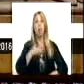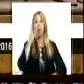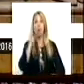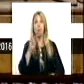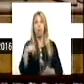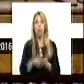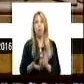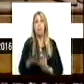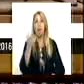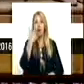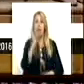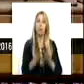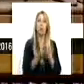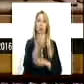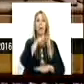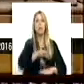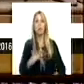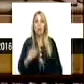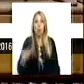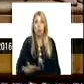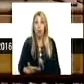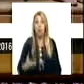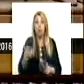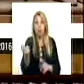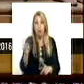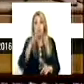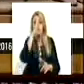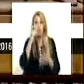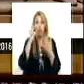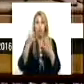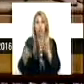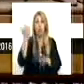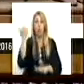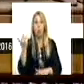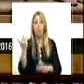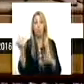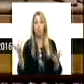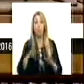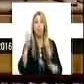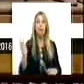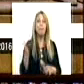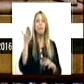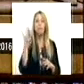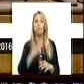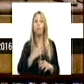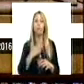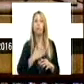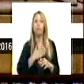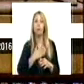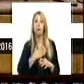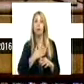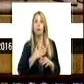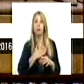pessoas recuperem os salários e os direitos que o anterior governo lhes retirou. E, sobretudo, não querem que se caminhe